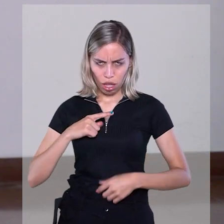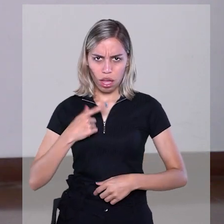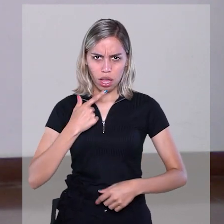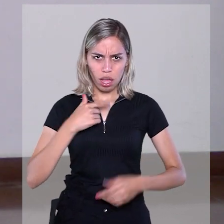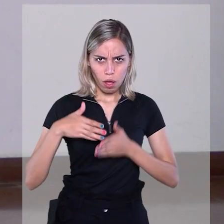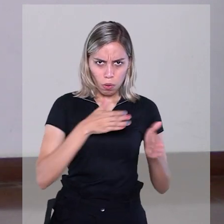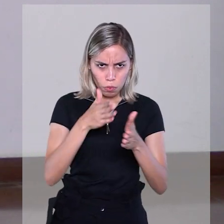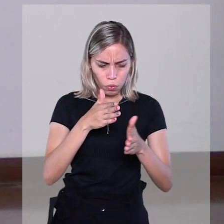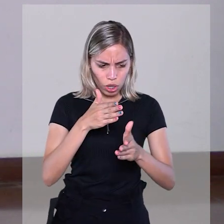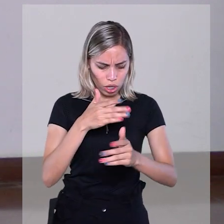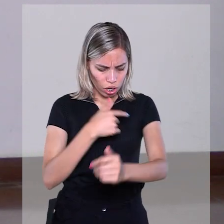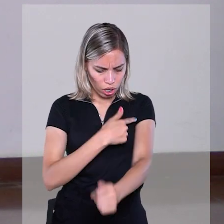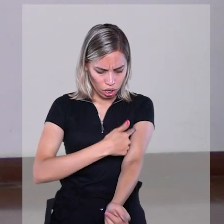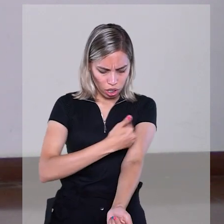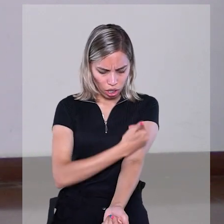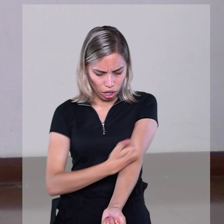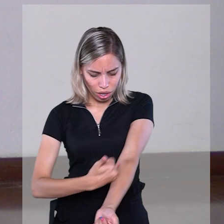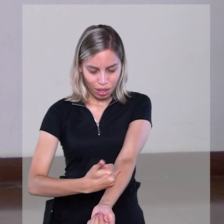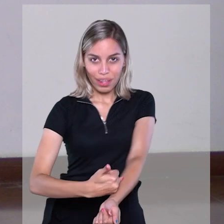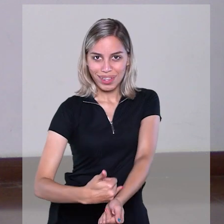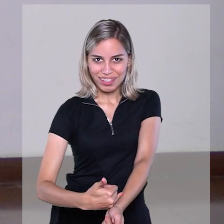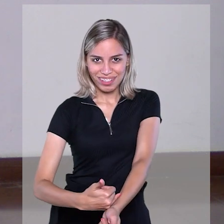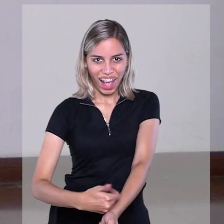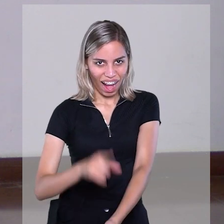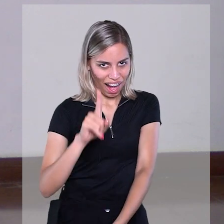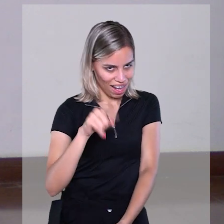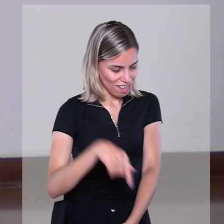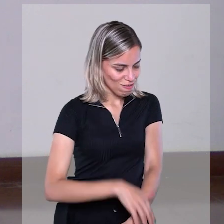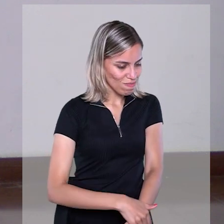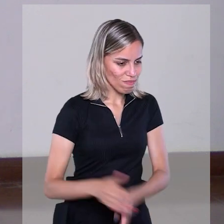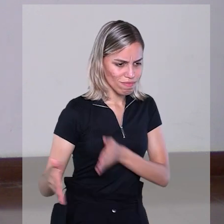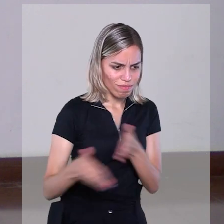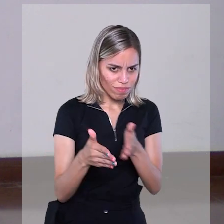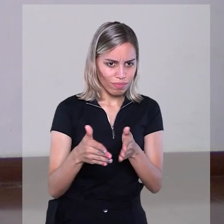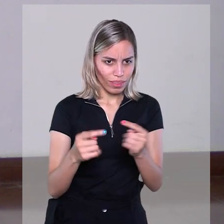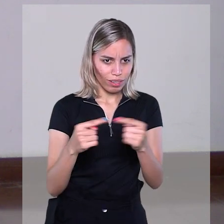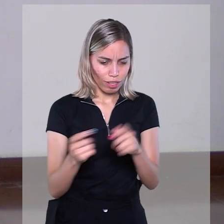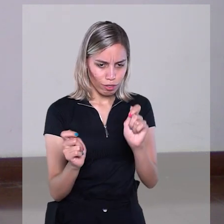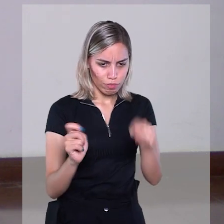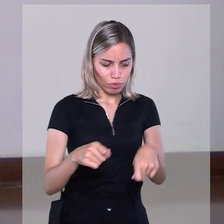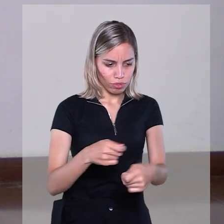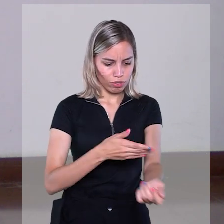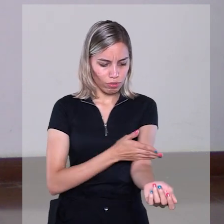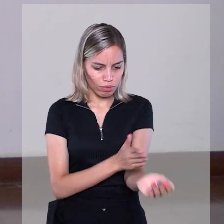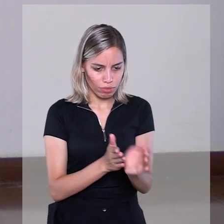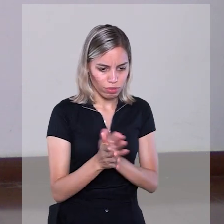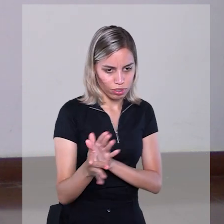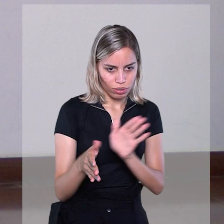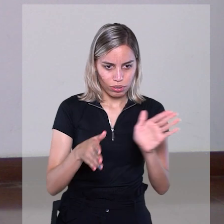movem todo o tempo em busca de outras possíveis ruas que porventura nasçam dentro do meu corpo como se fossem ruas e não